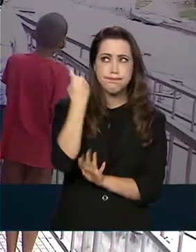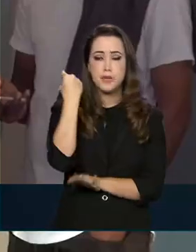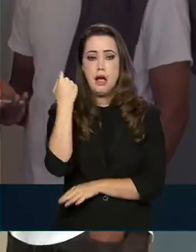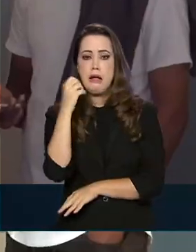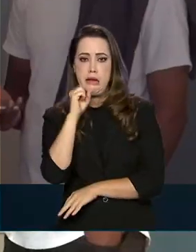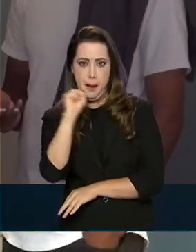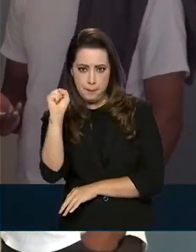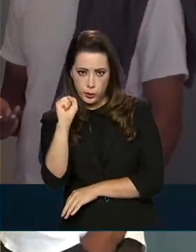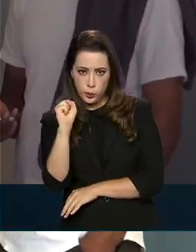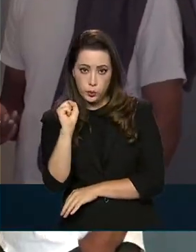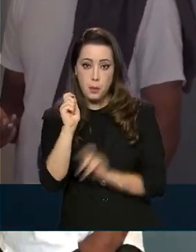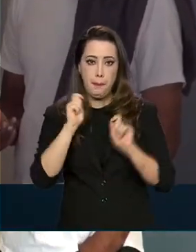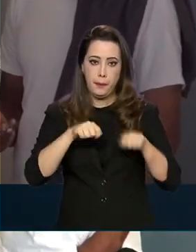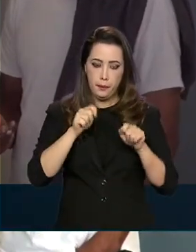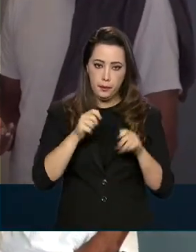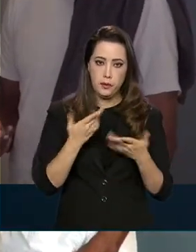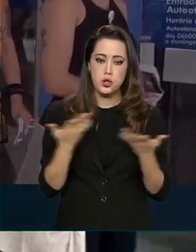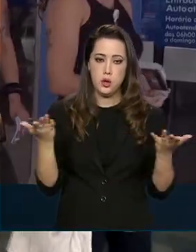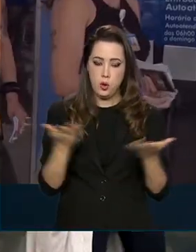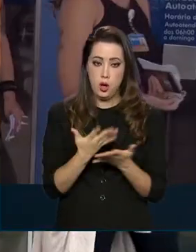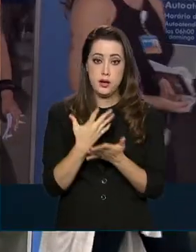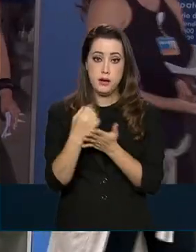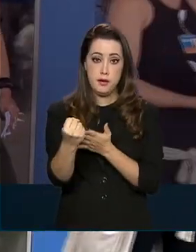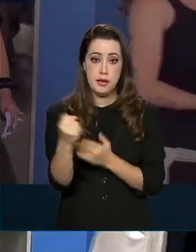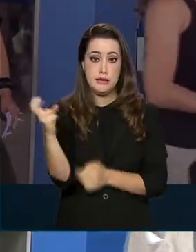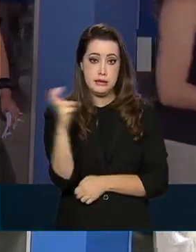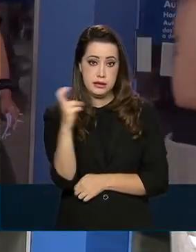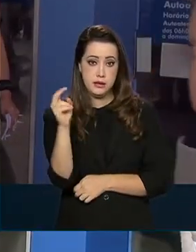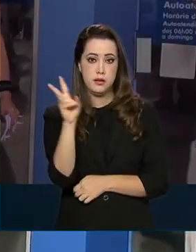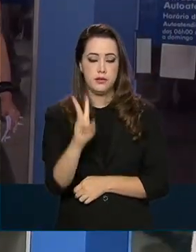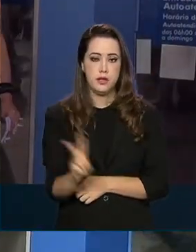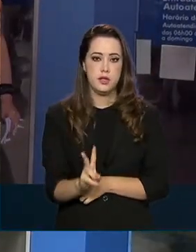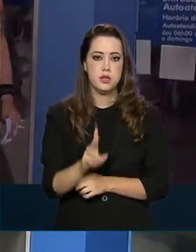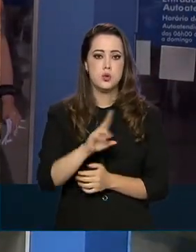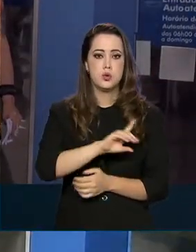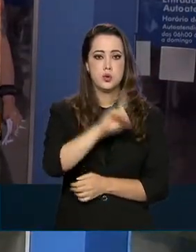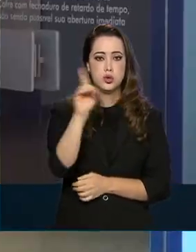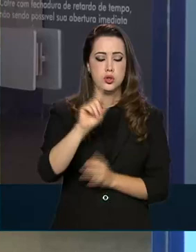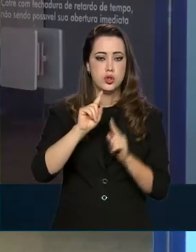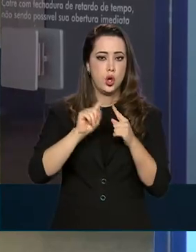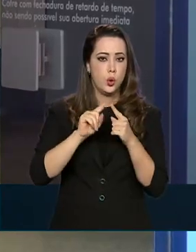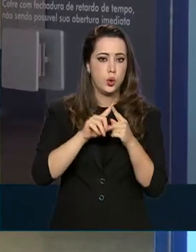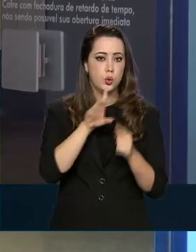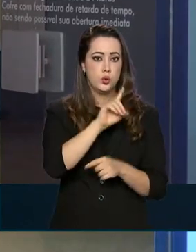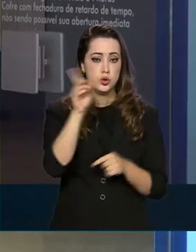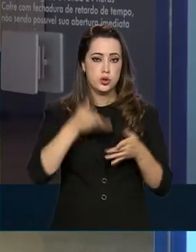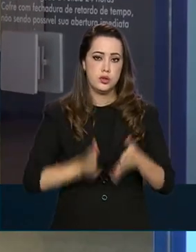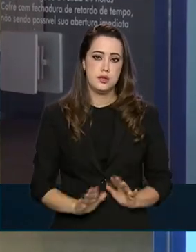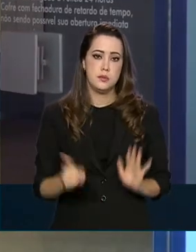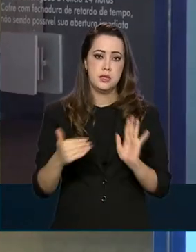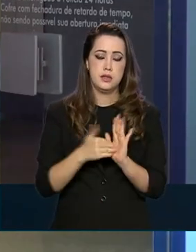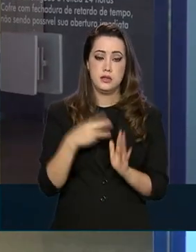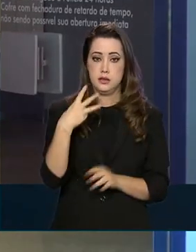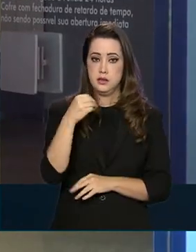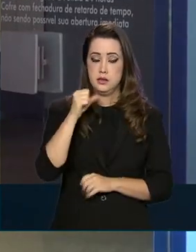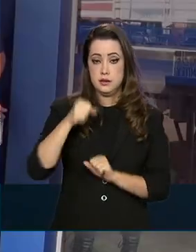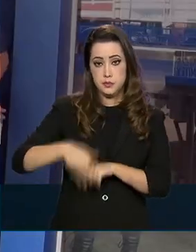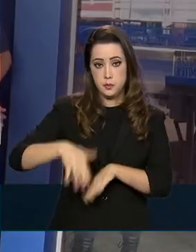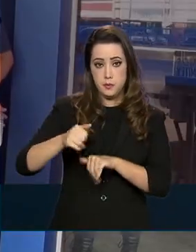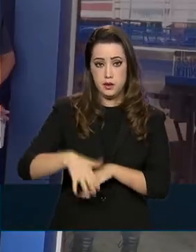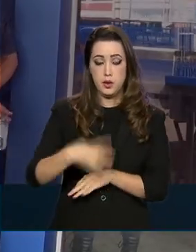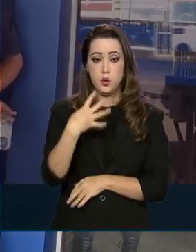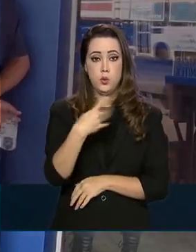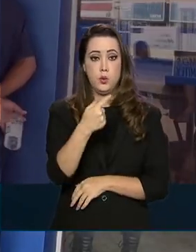abril, por exemplo, vai ter depositado a quinta parcela. O calendário segue de acordo com o mês de nascimento até 30 de setembro. Serão